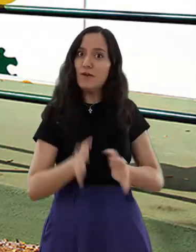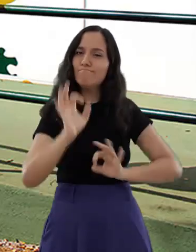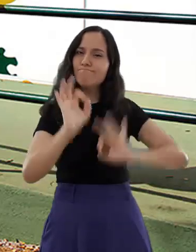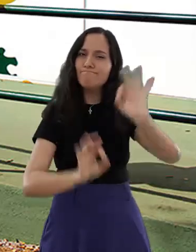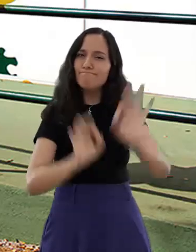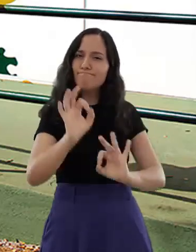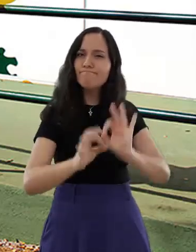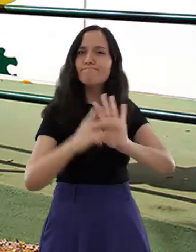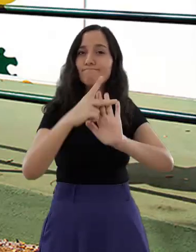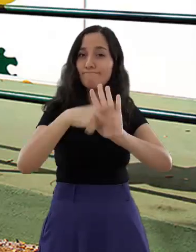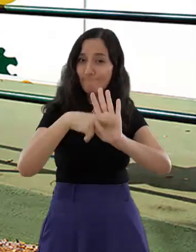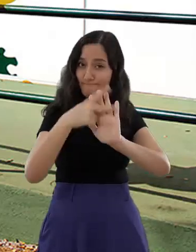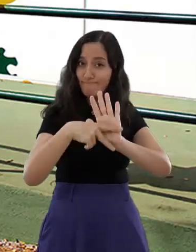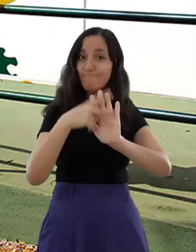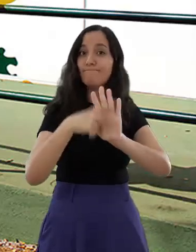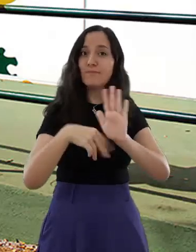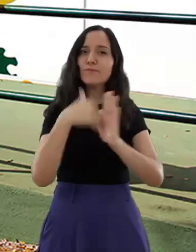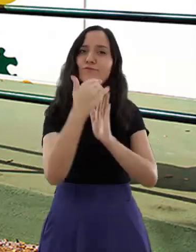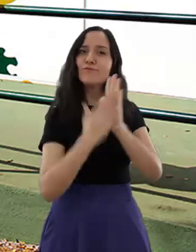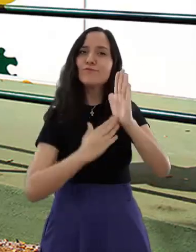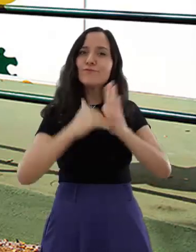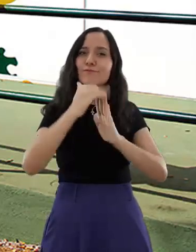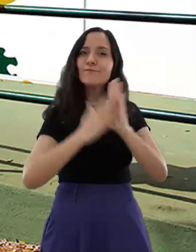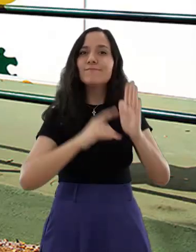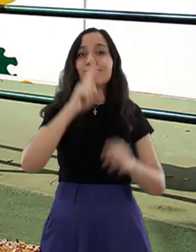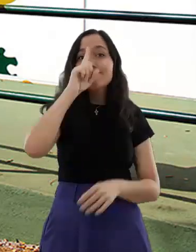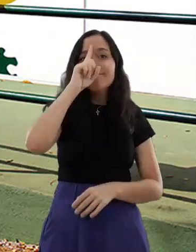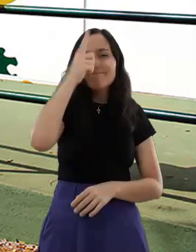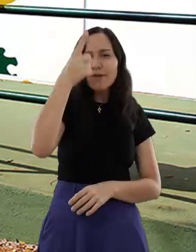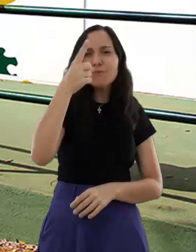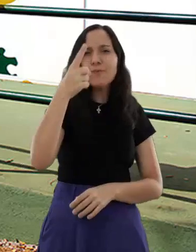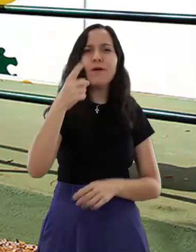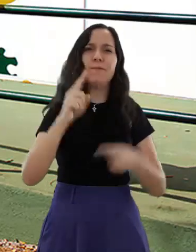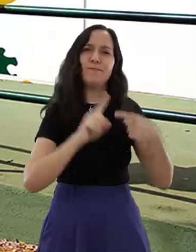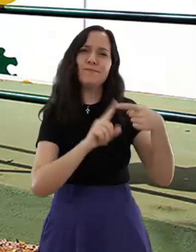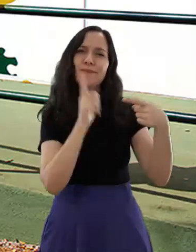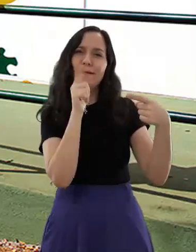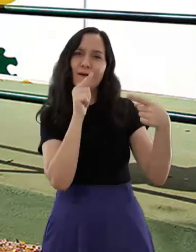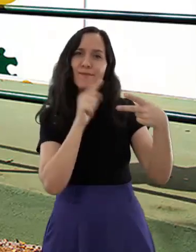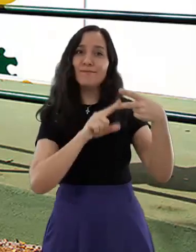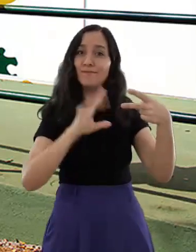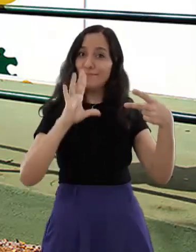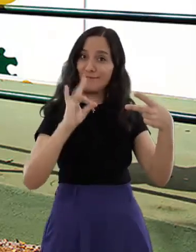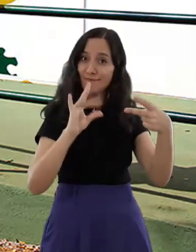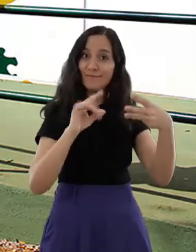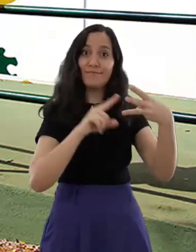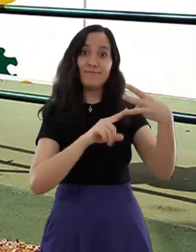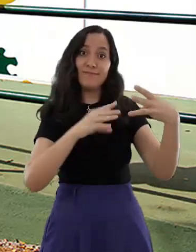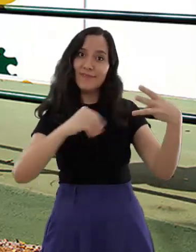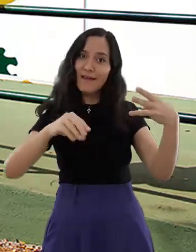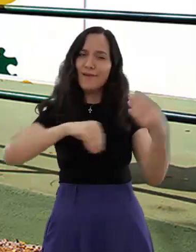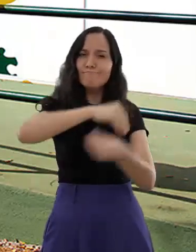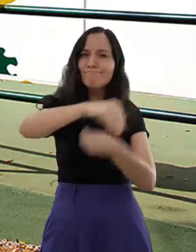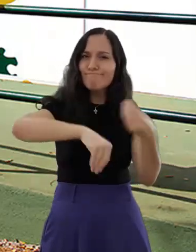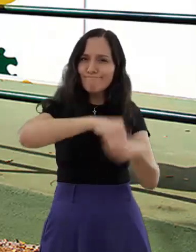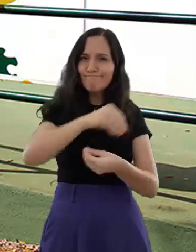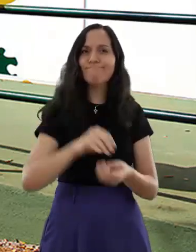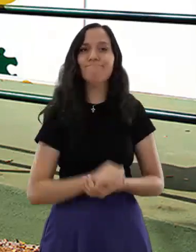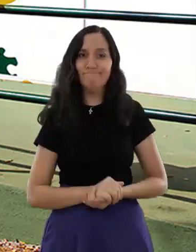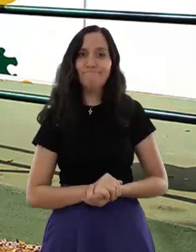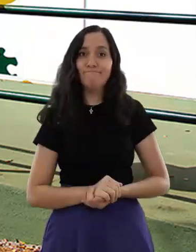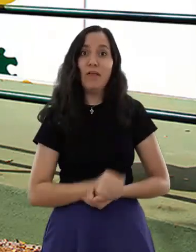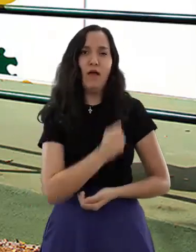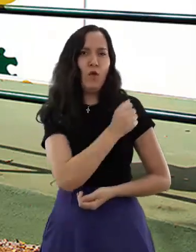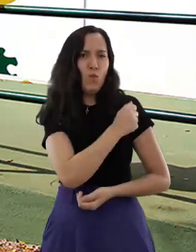desenvolveram um projeto de tinta ecológica feita com água, cola e terra. De acordo com os